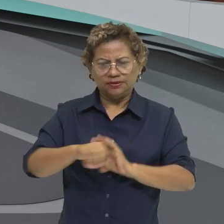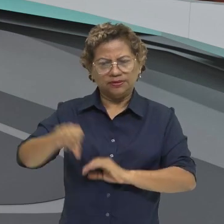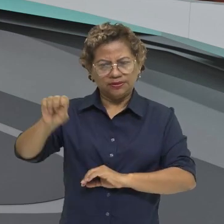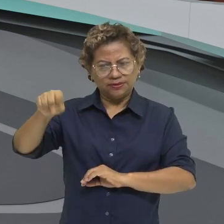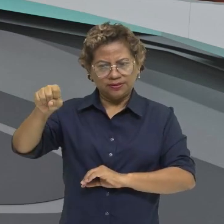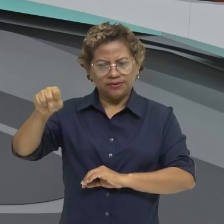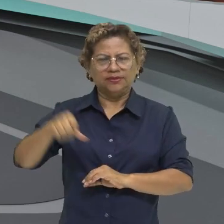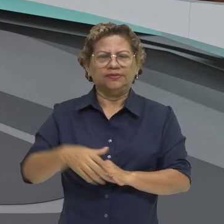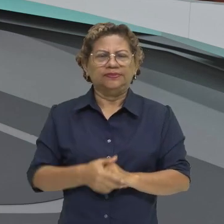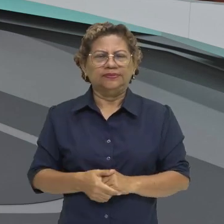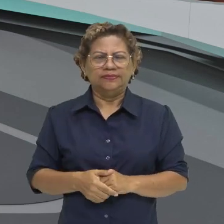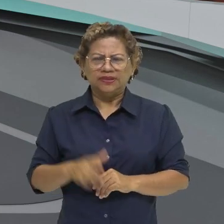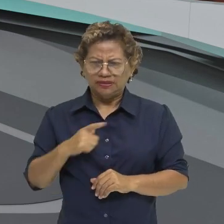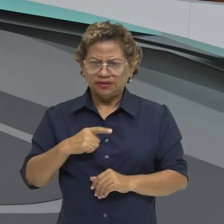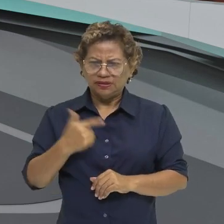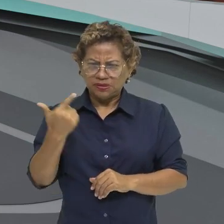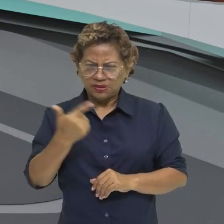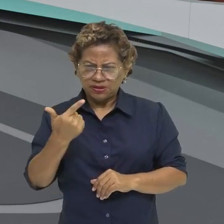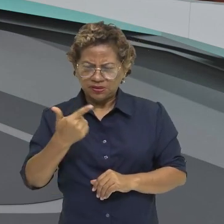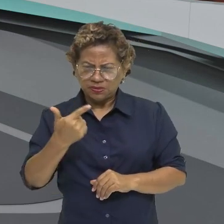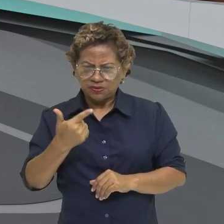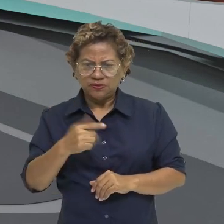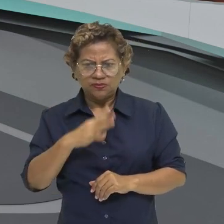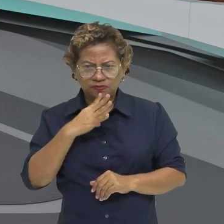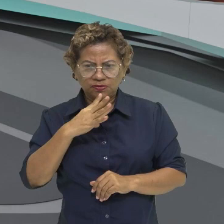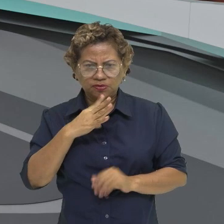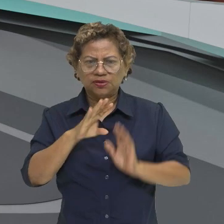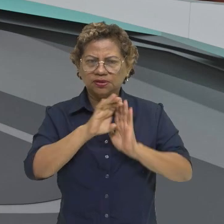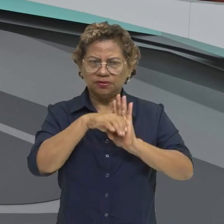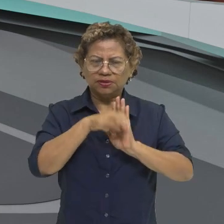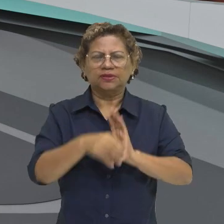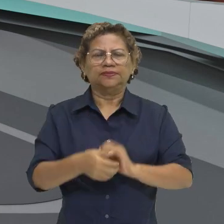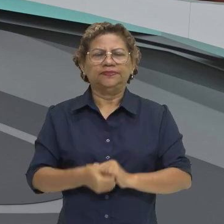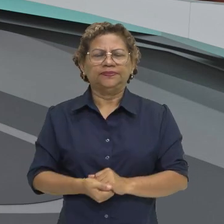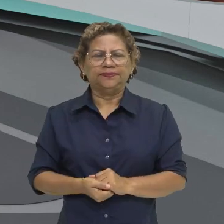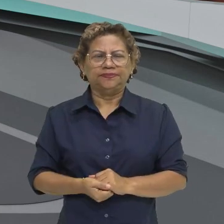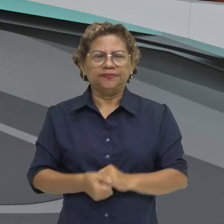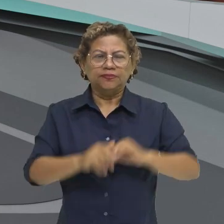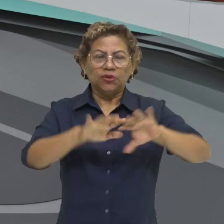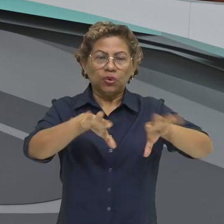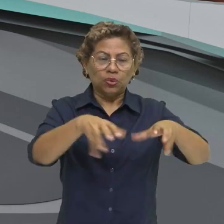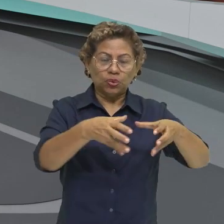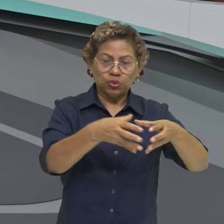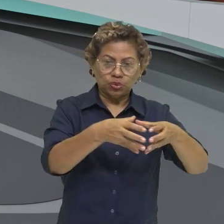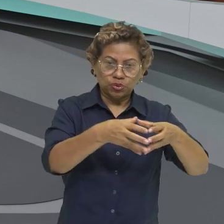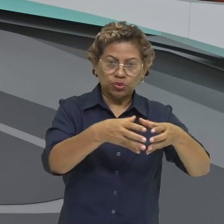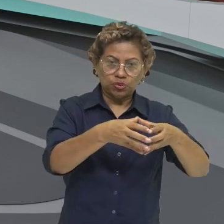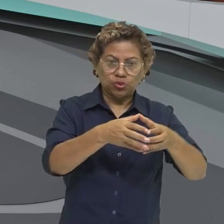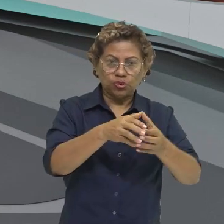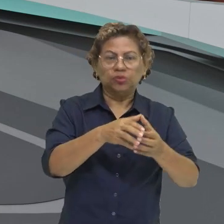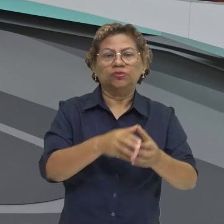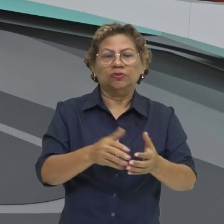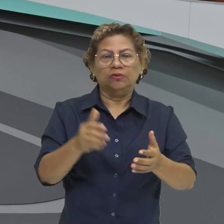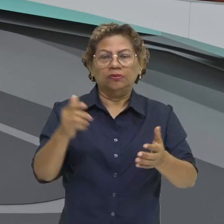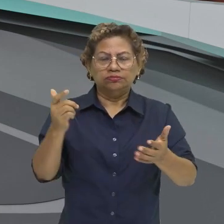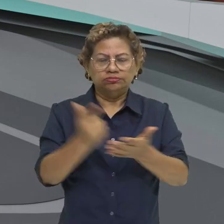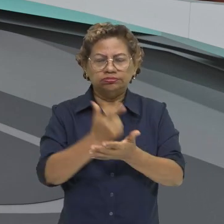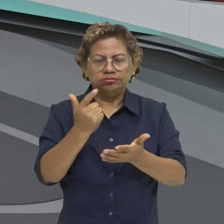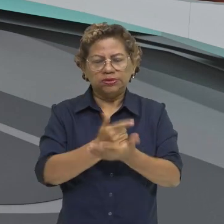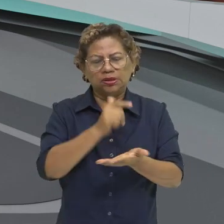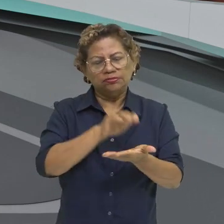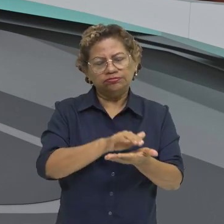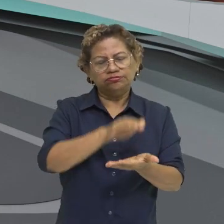tem um segundo conceito? Temos. Vamos conhecê-lo? Conjunto de obras literárias de